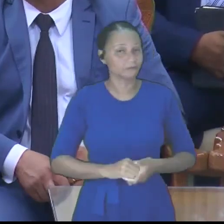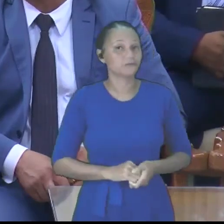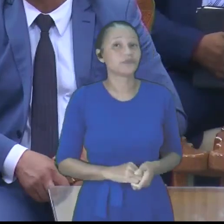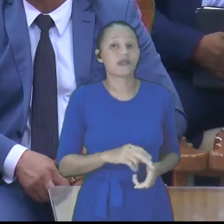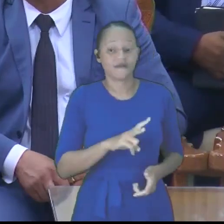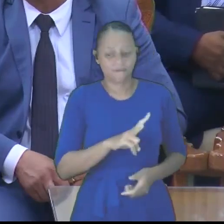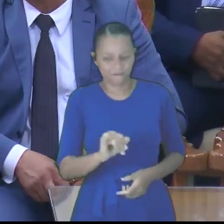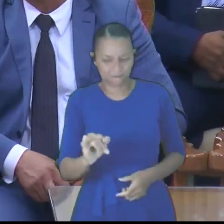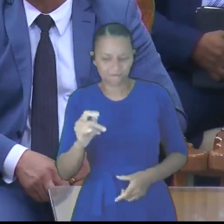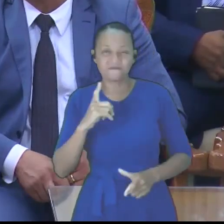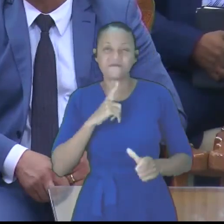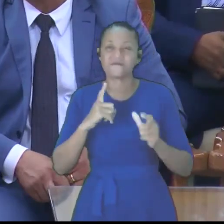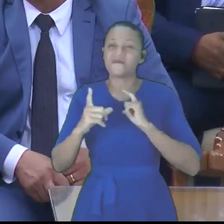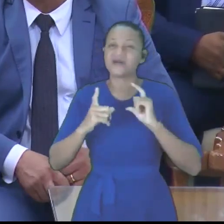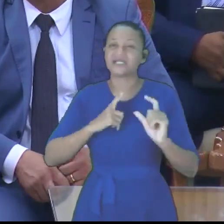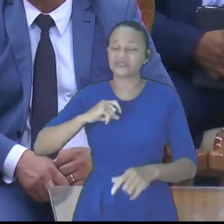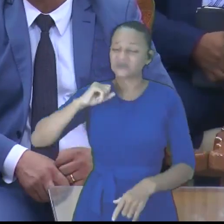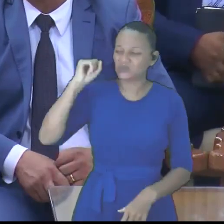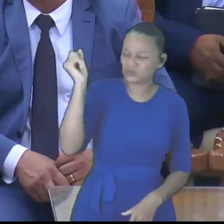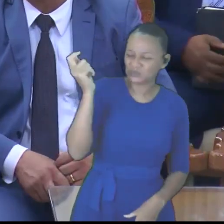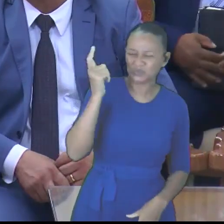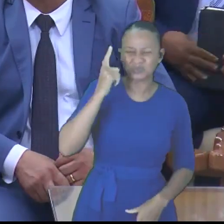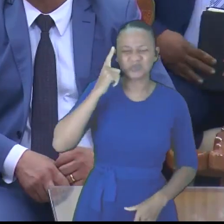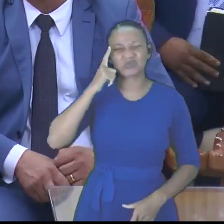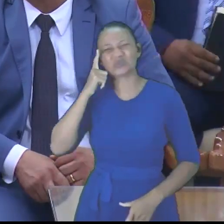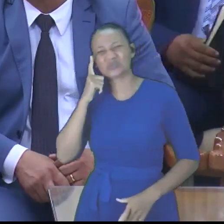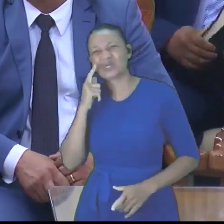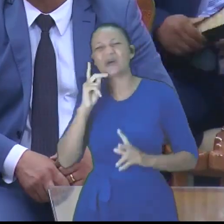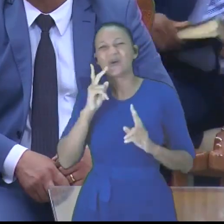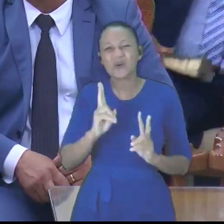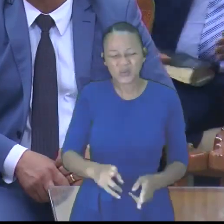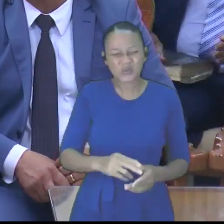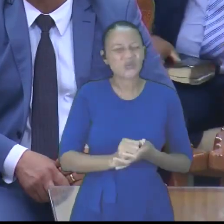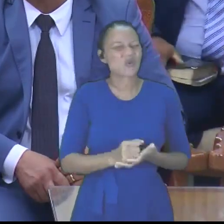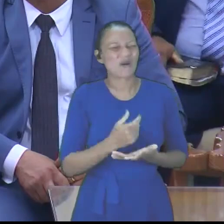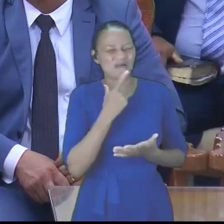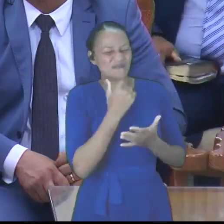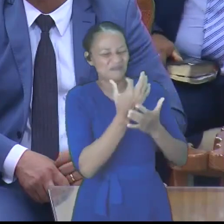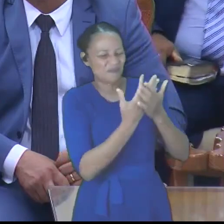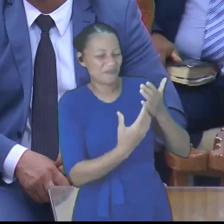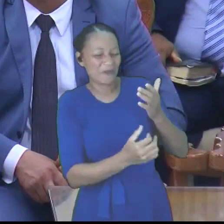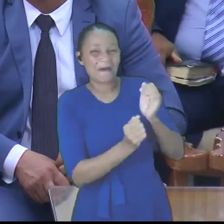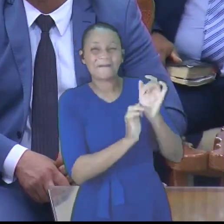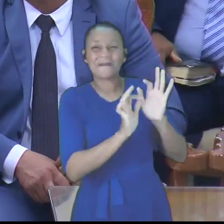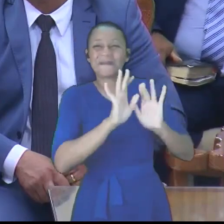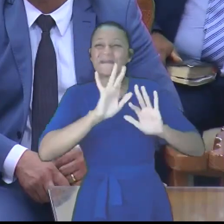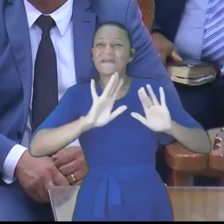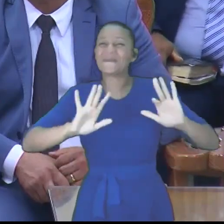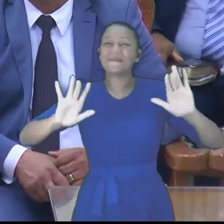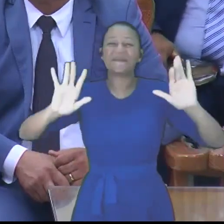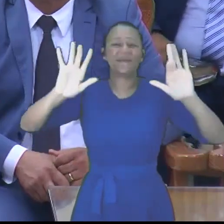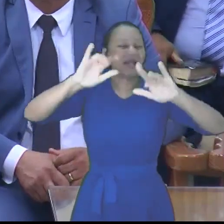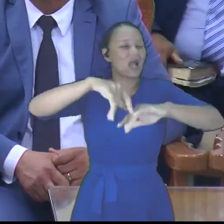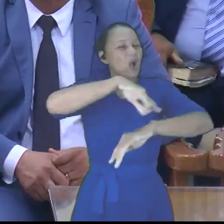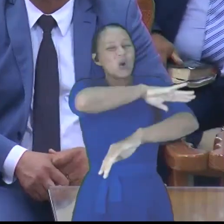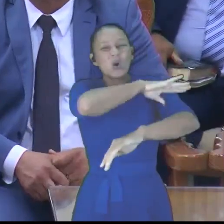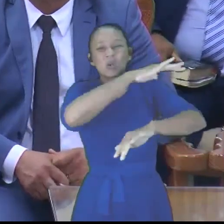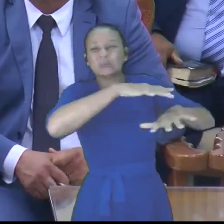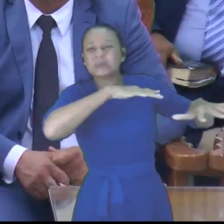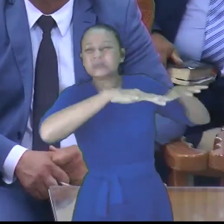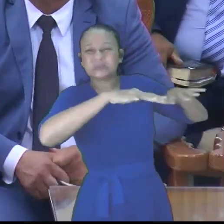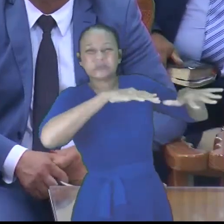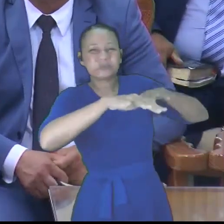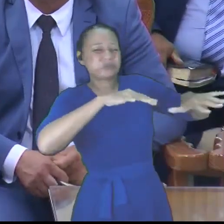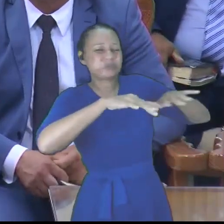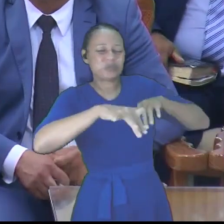Que vai aparecer o sol escurecer, a lua se tornar como sangue, subir da terra vapor, os montes vão tremer, as ilhas